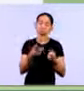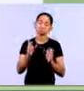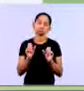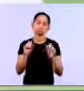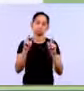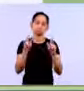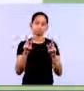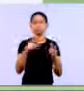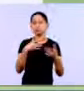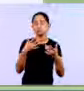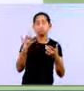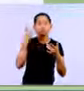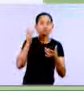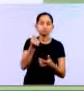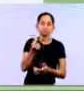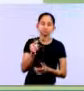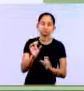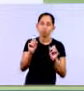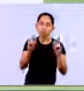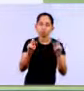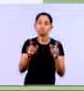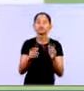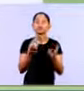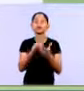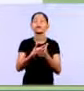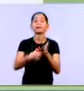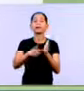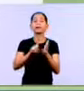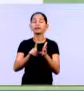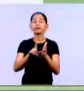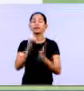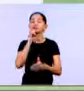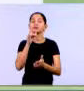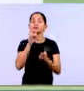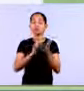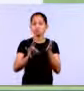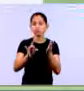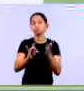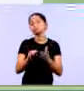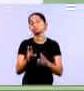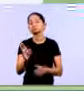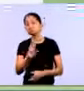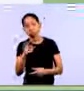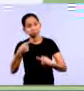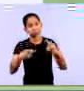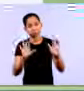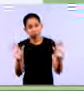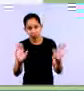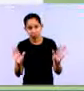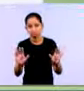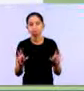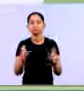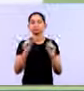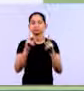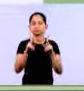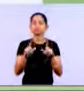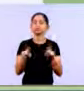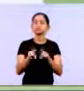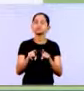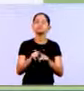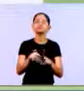para cumprir o pagamento. O pagamento antecipado, por exemplo, no imposto de renda, que não há o que se discutir. A